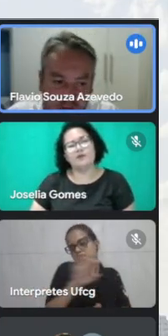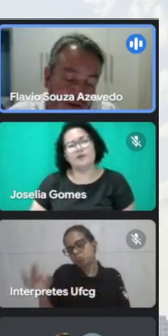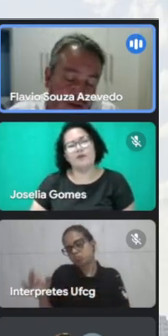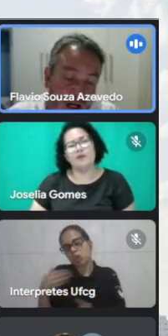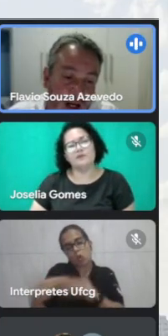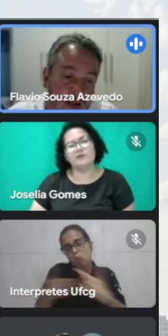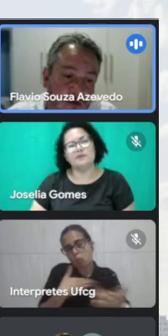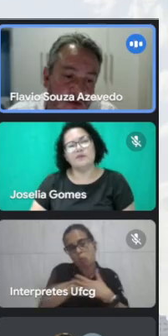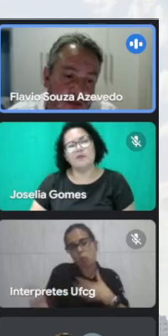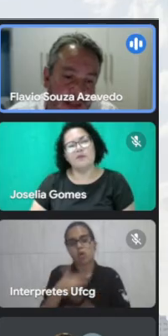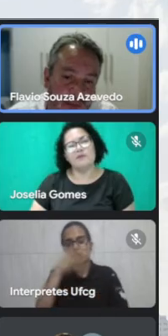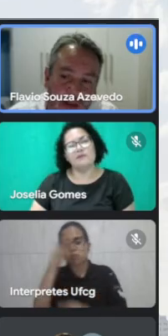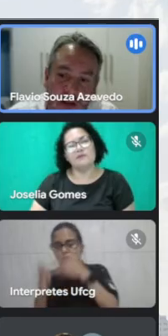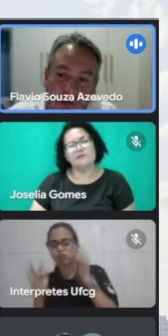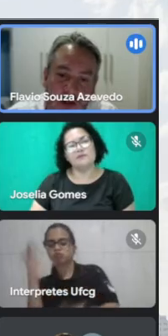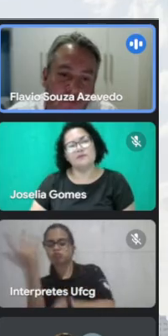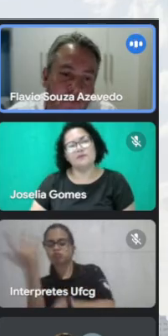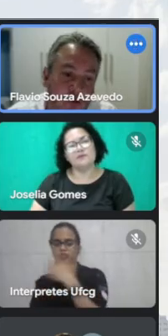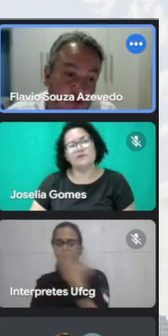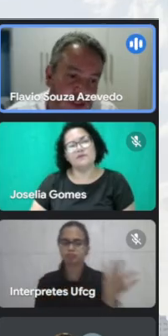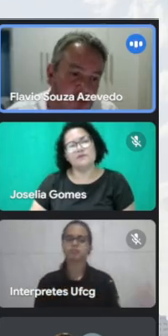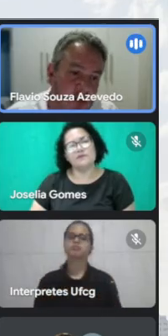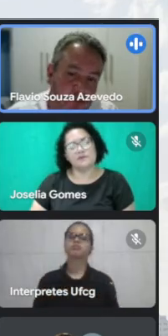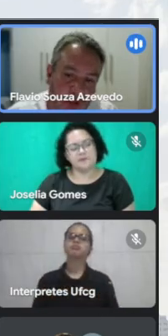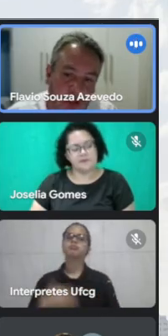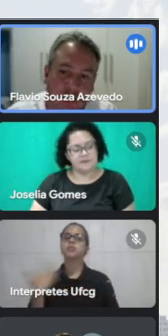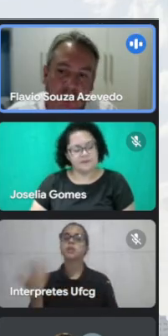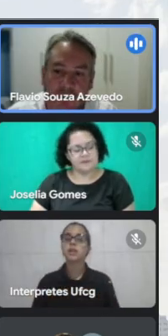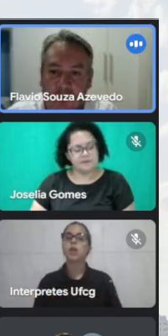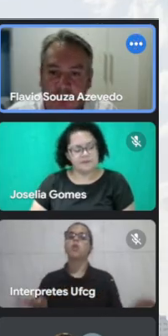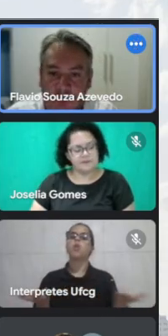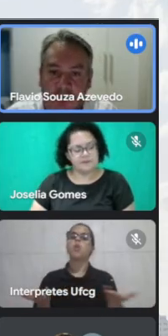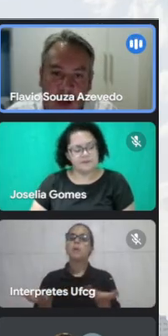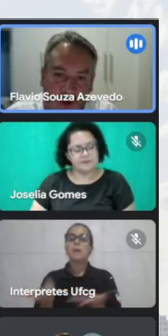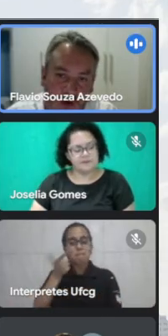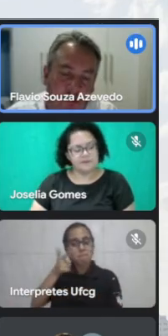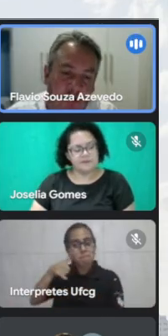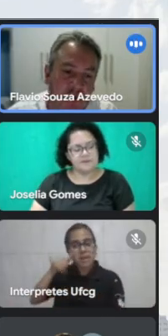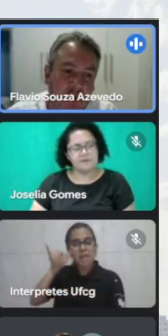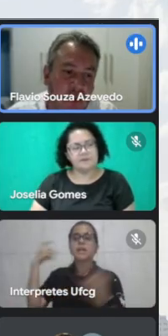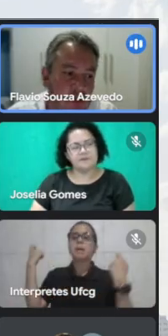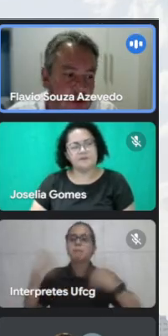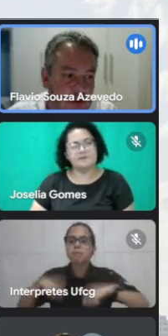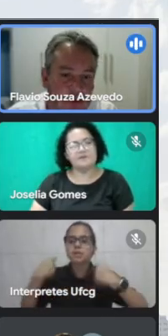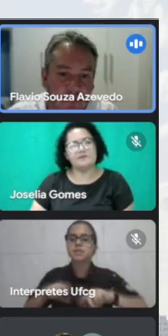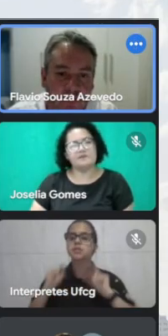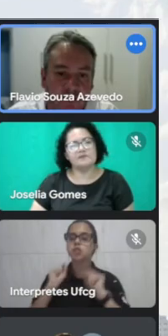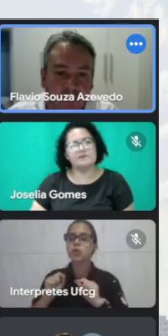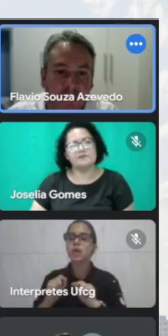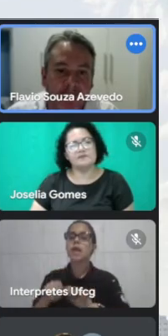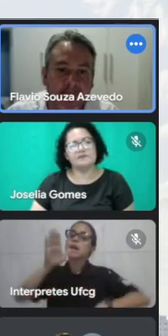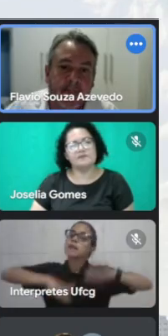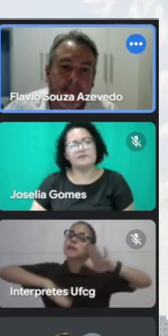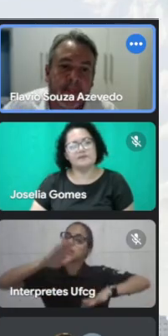jardins filtrantes, dos alagados construídos, depende também do tipo de planta, né, do tipo de macrófita que você está utilizando.